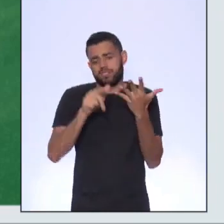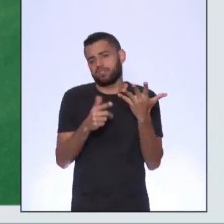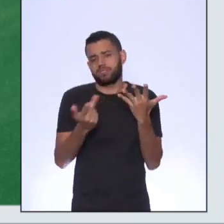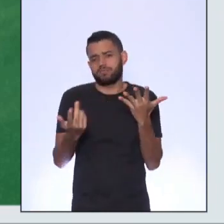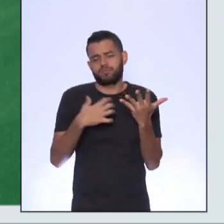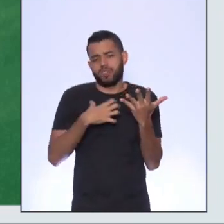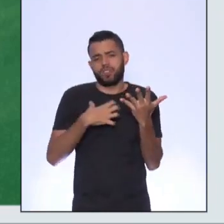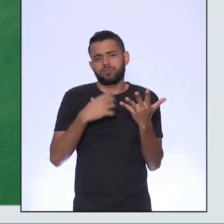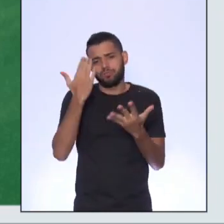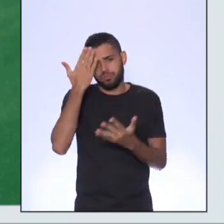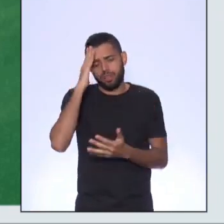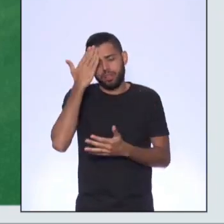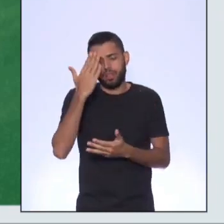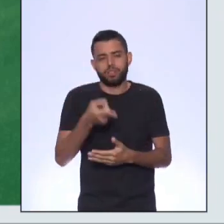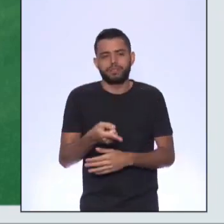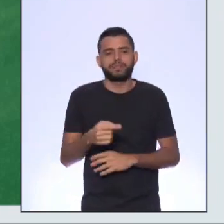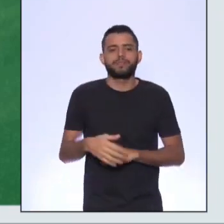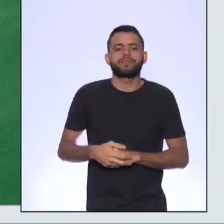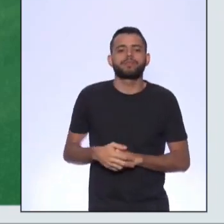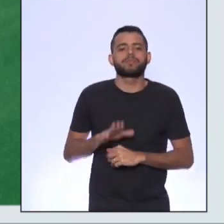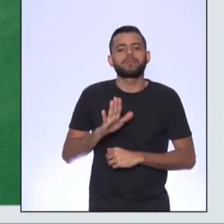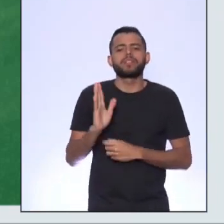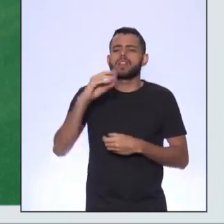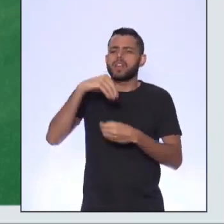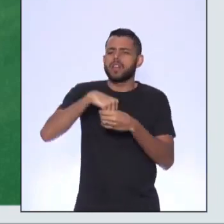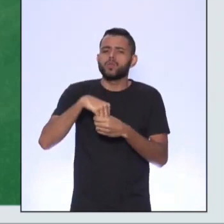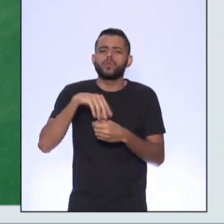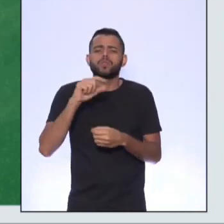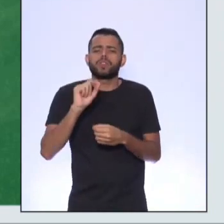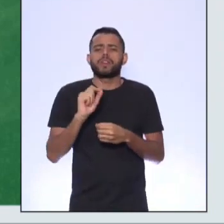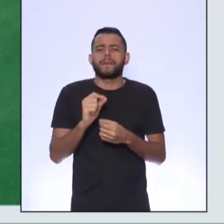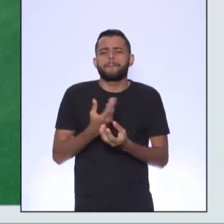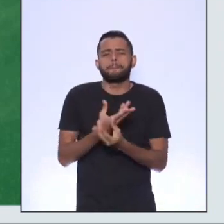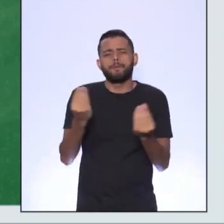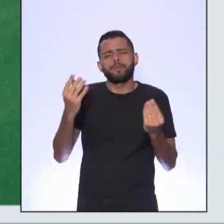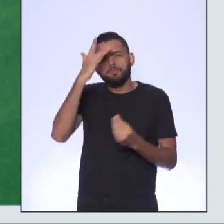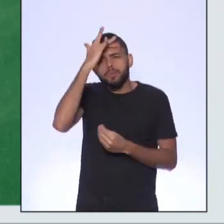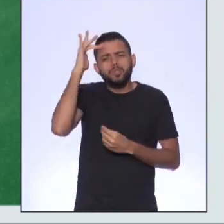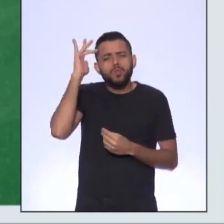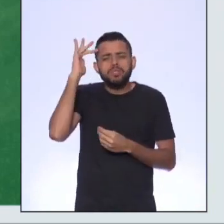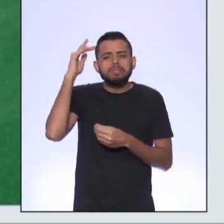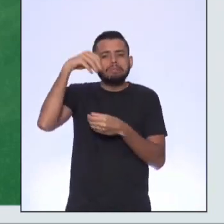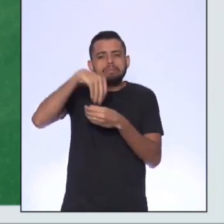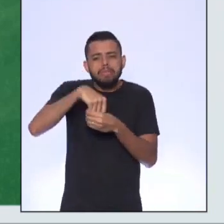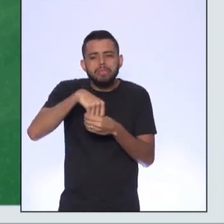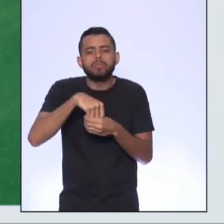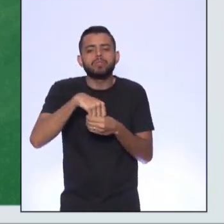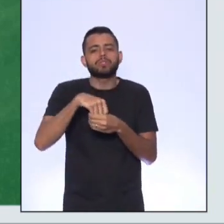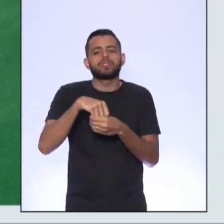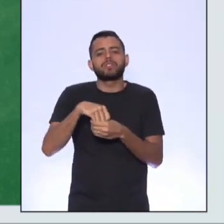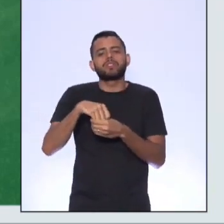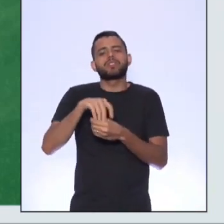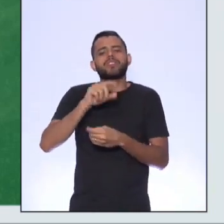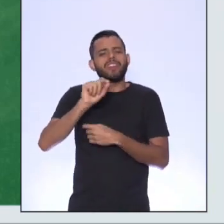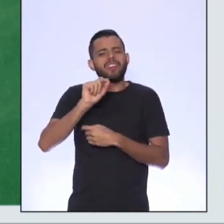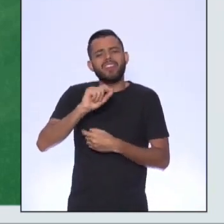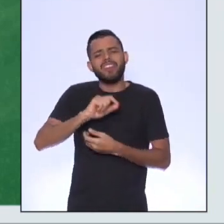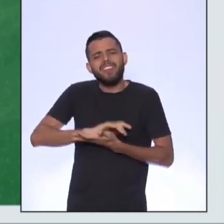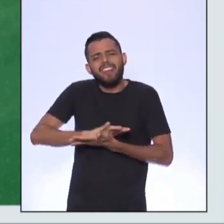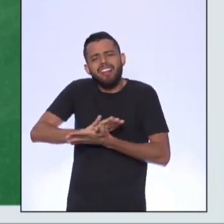ali. Dentro, centenas de pessoas dentro desse refeitório, centenas de pessoas que são arrastadas